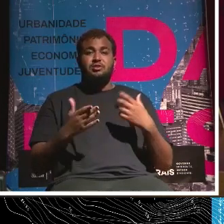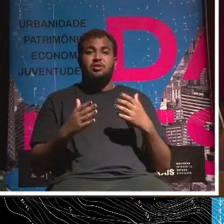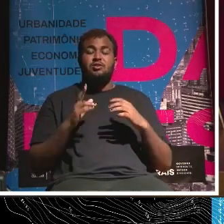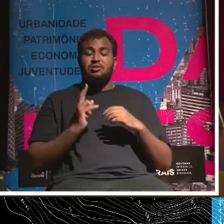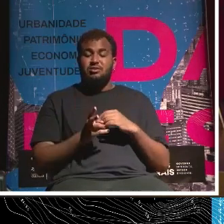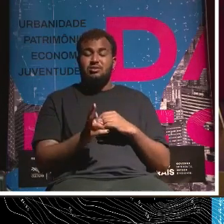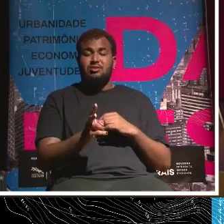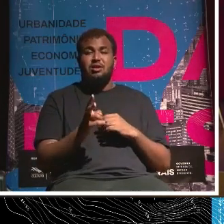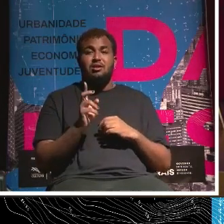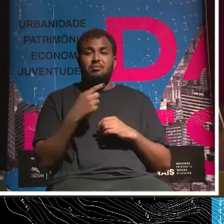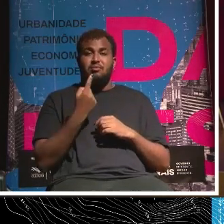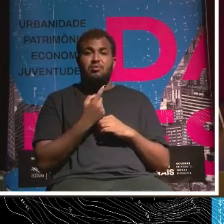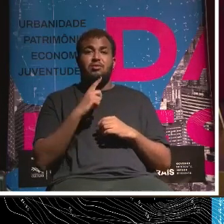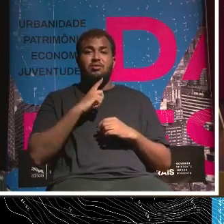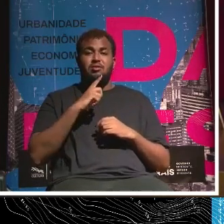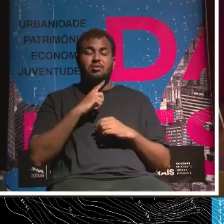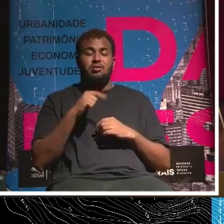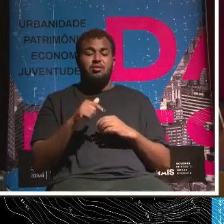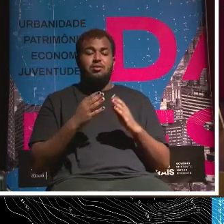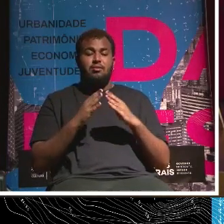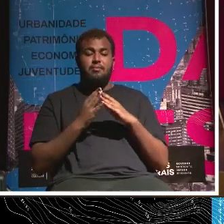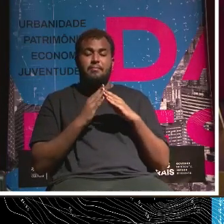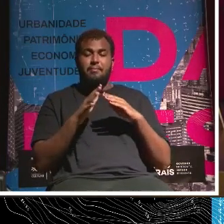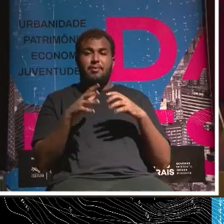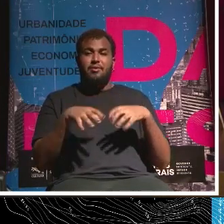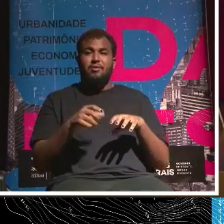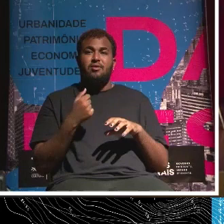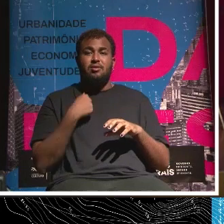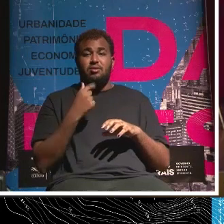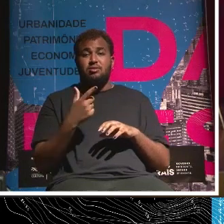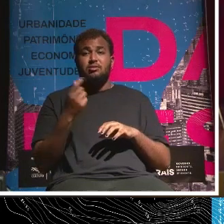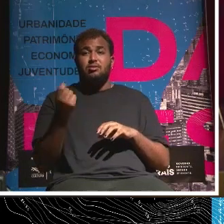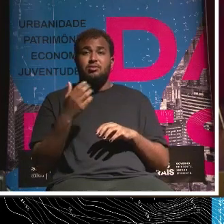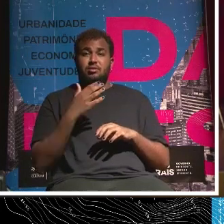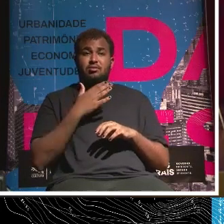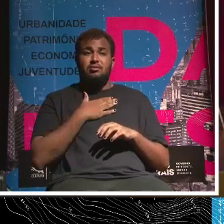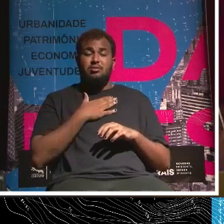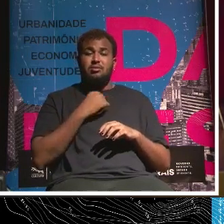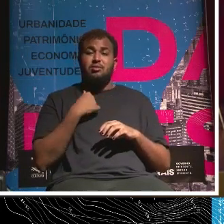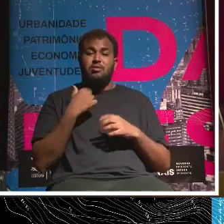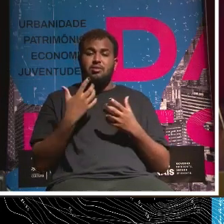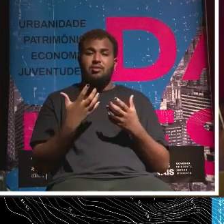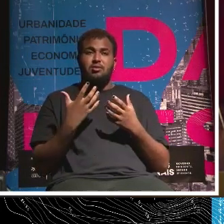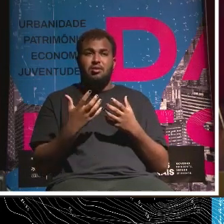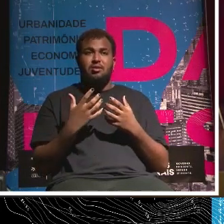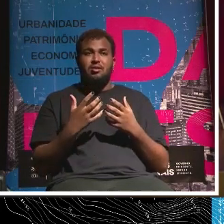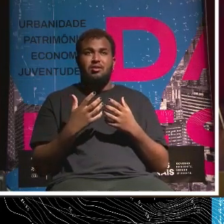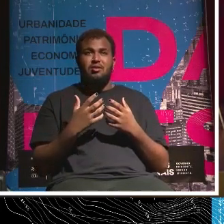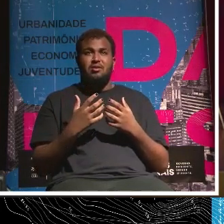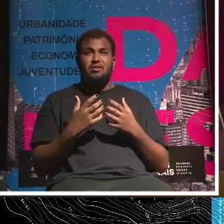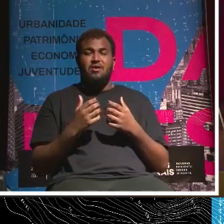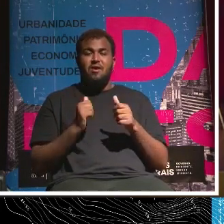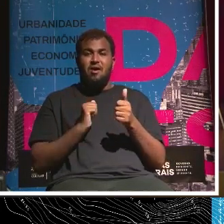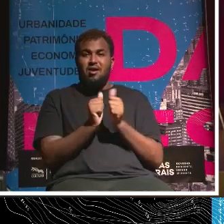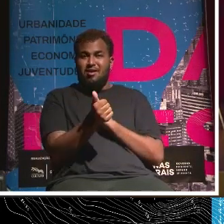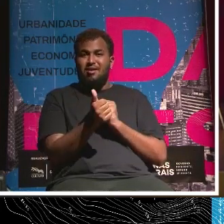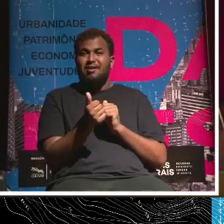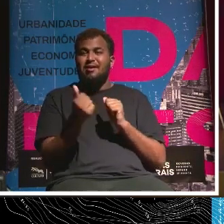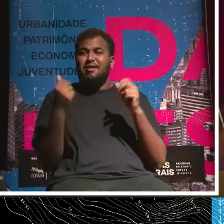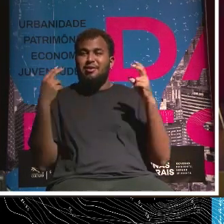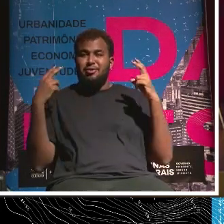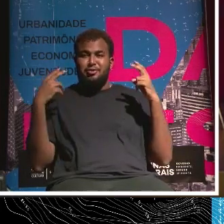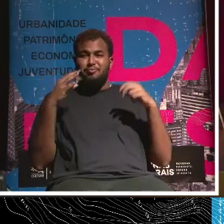vezes que eu estou em um baile funk na minha quebrada, eu saio de casa pensando se eu vou ter que correr de polícia. Eu penso até o sapato que eu vou, porque se eu tiver que correr de